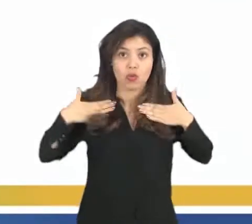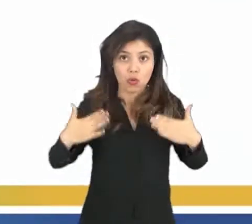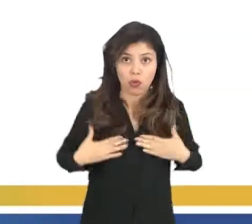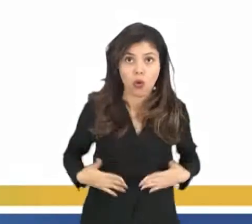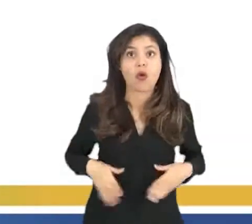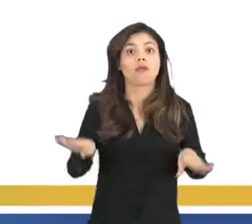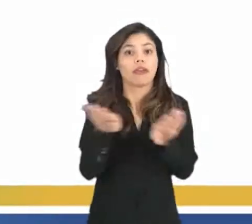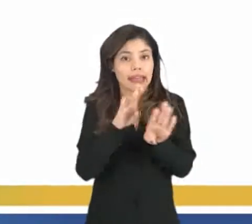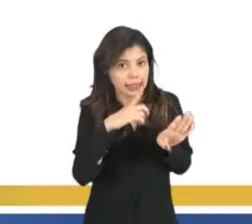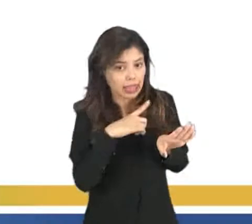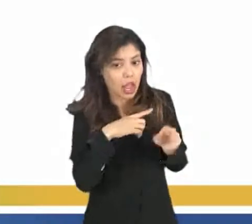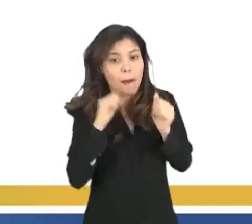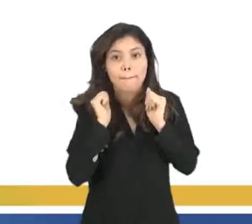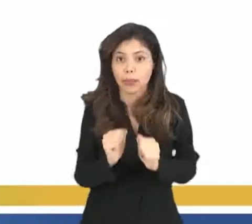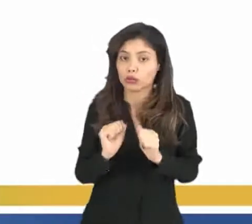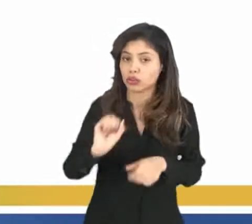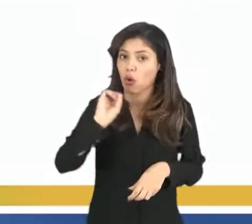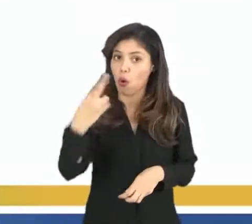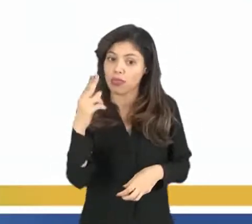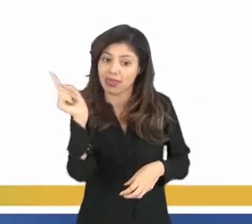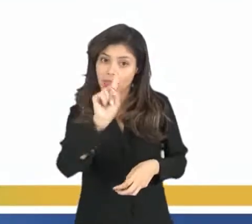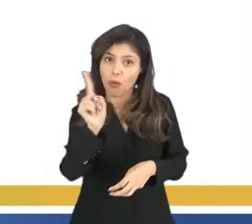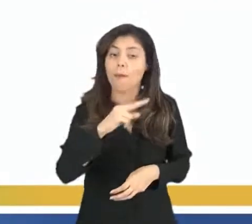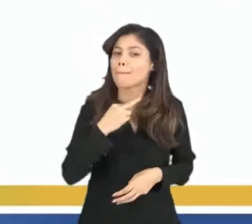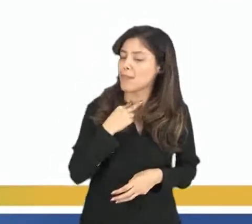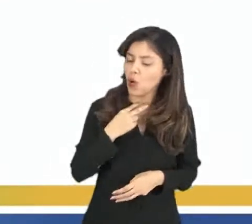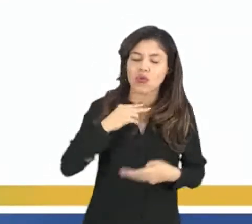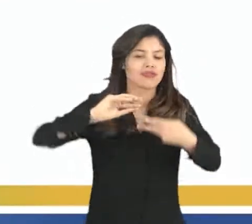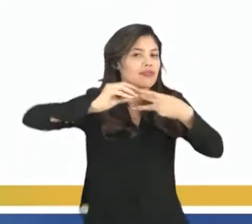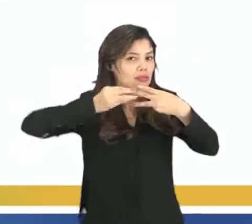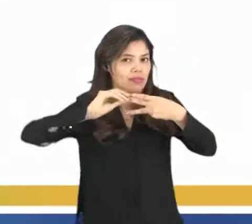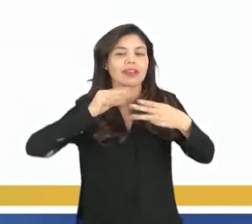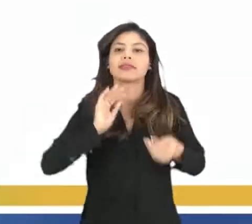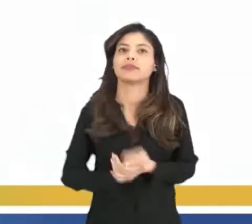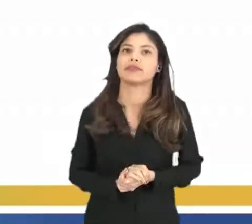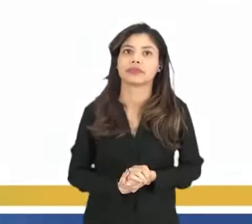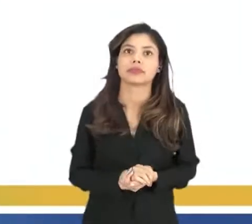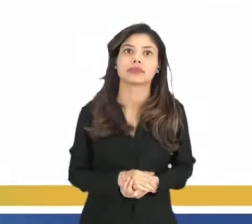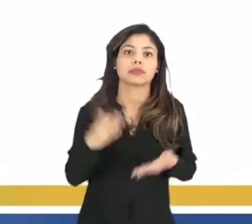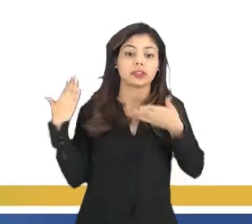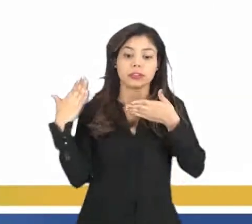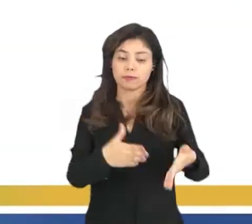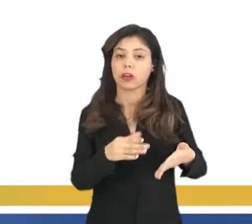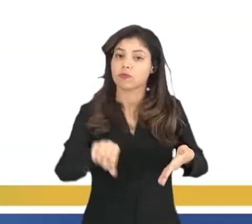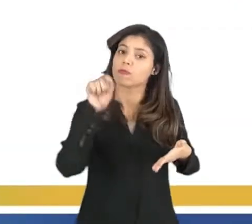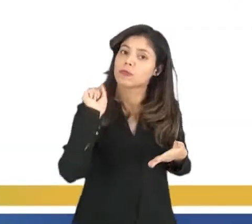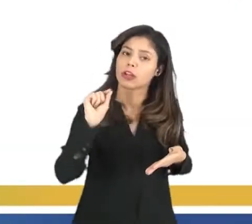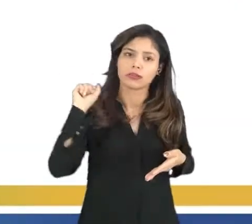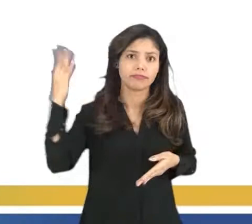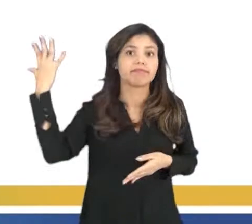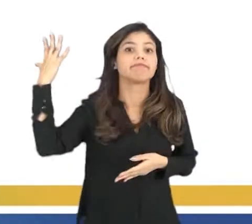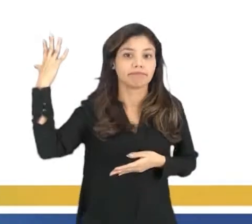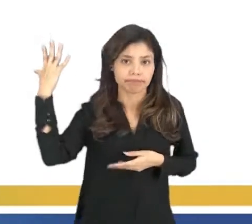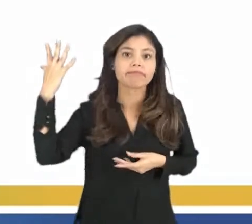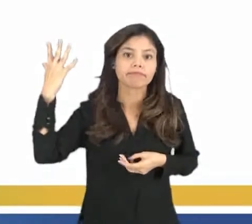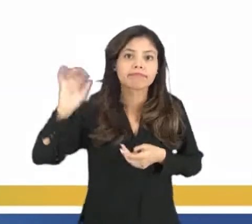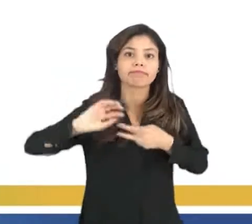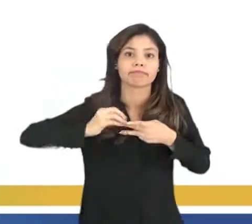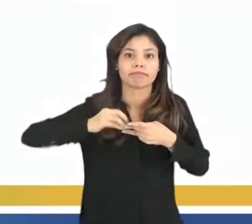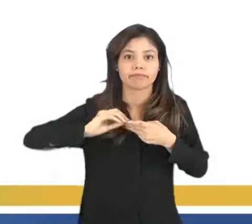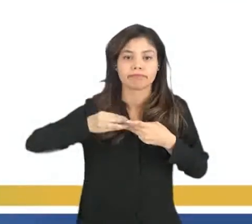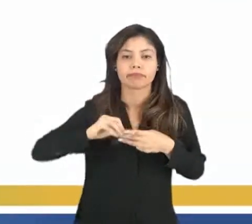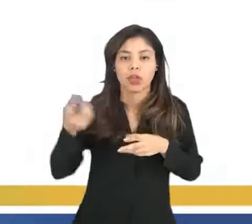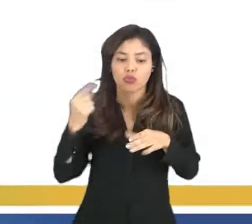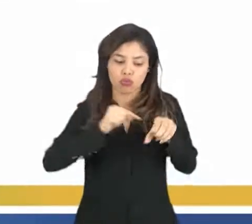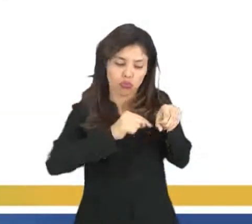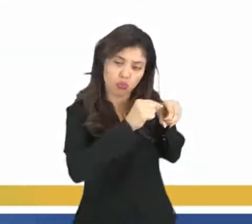podem ou não podem acontecer dentro da célula. Então, para a gente lembrar de uma forma mais específica o que acontece no citoplasma, na membrana plasmática e